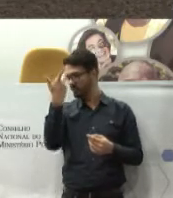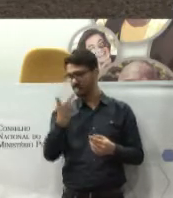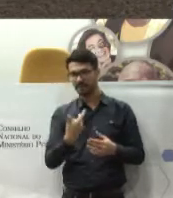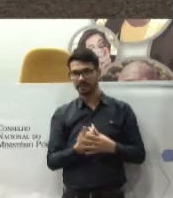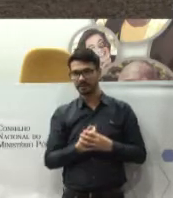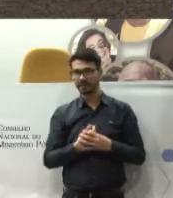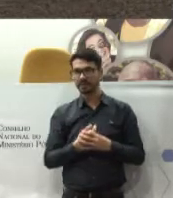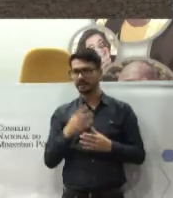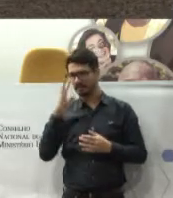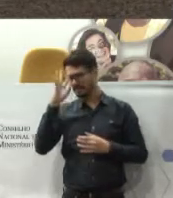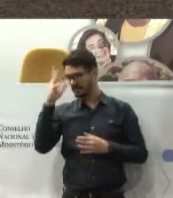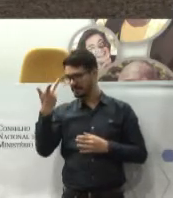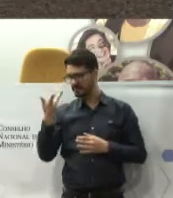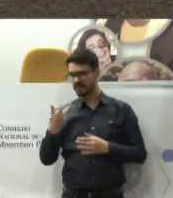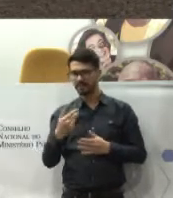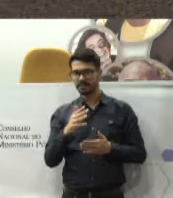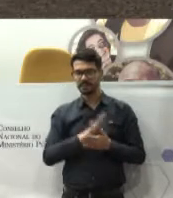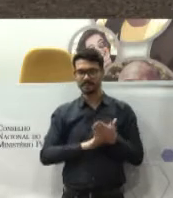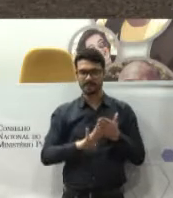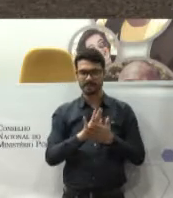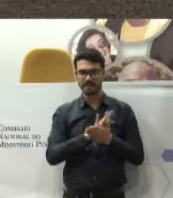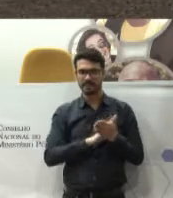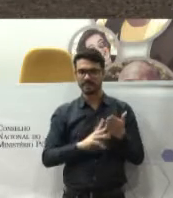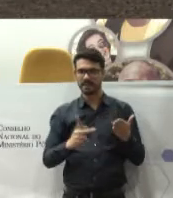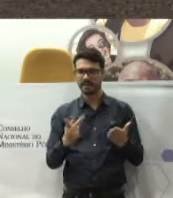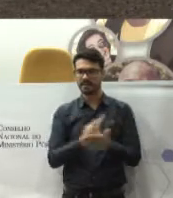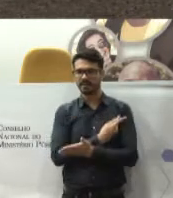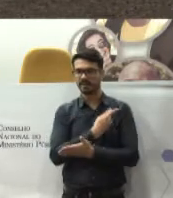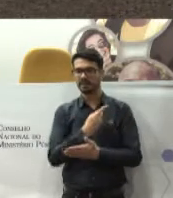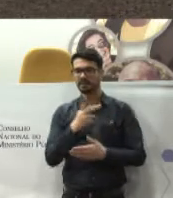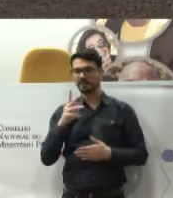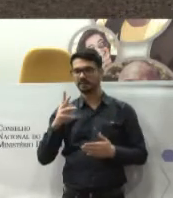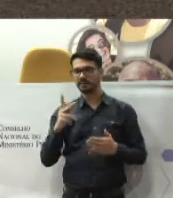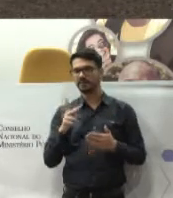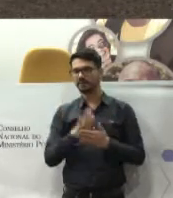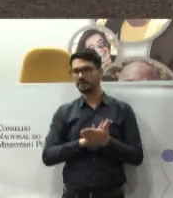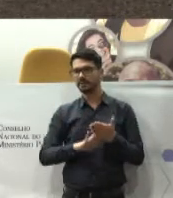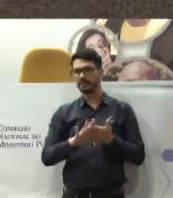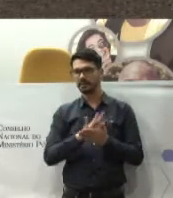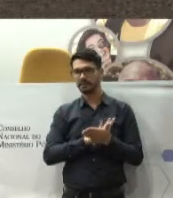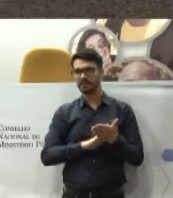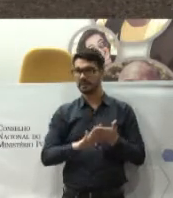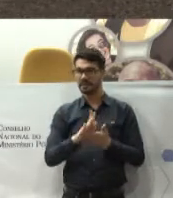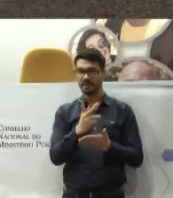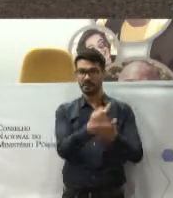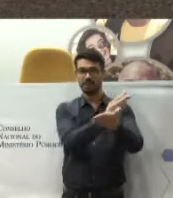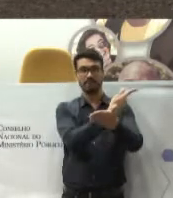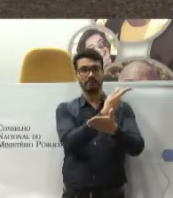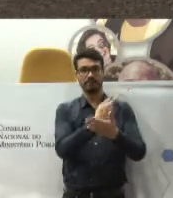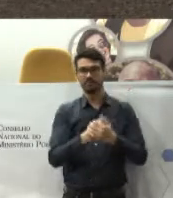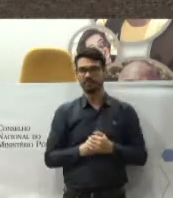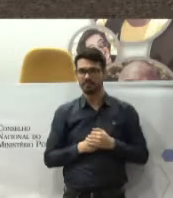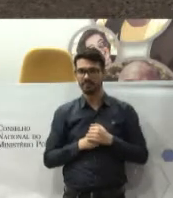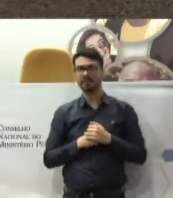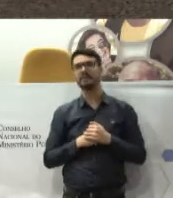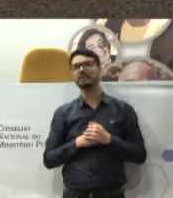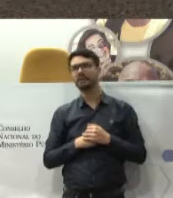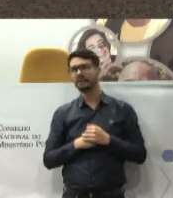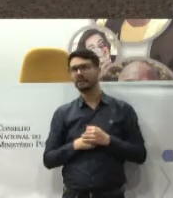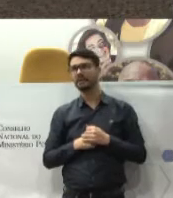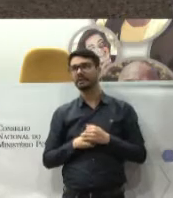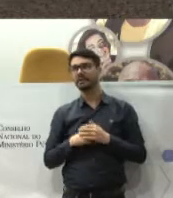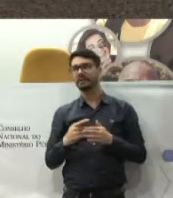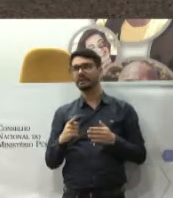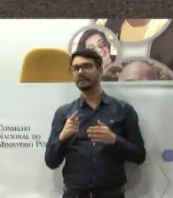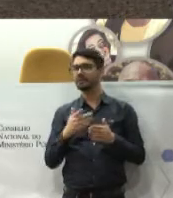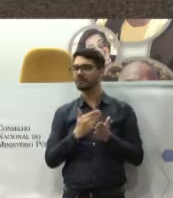Eu decidia, e nada acontecia, e simplesmente não funcionava. Então, eu comecei a parar